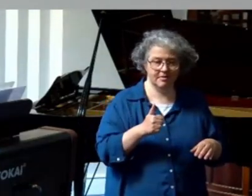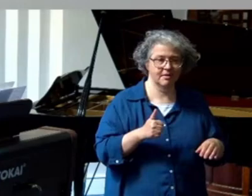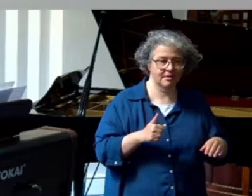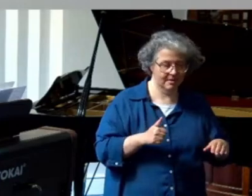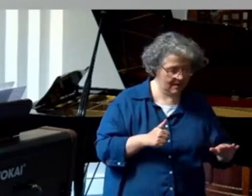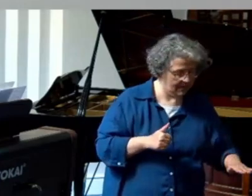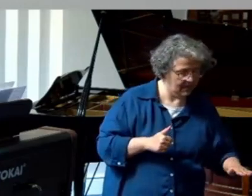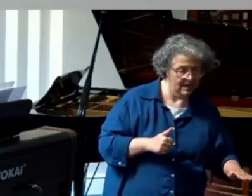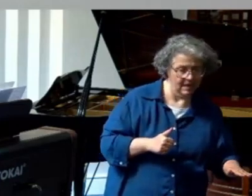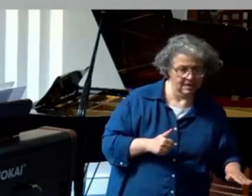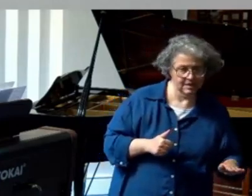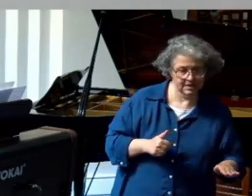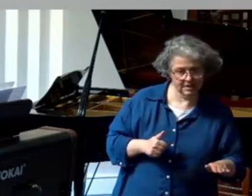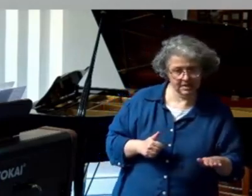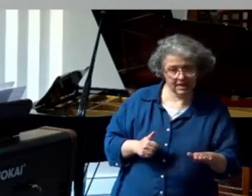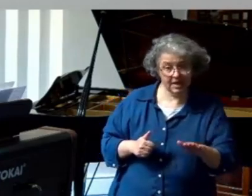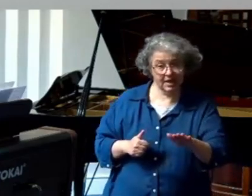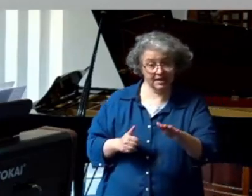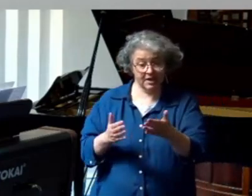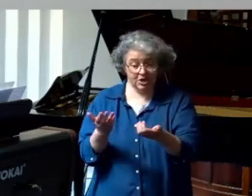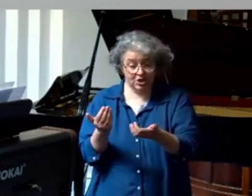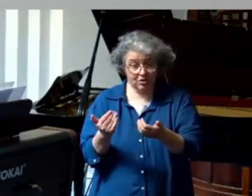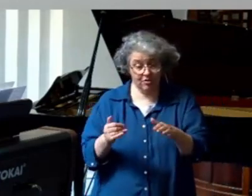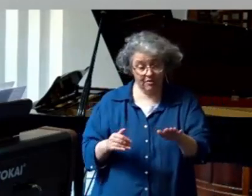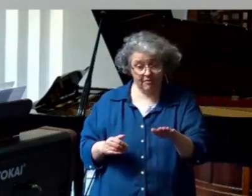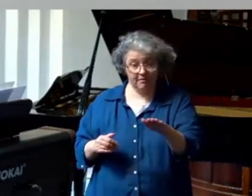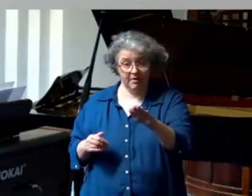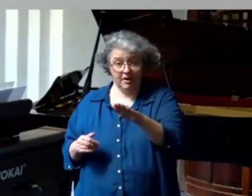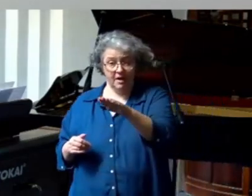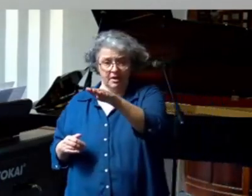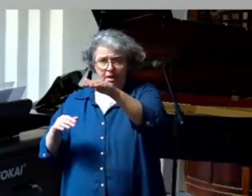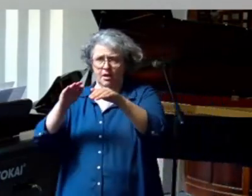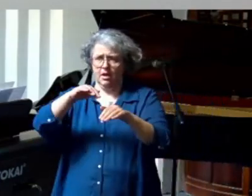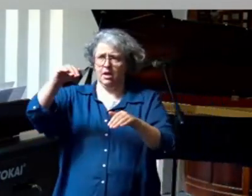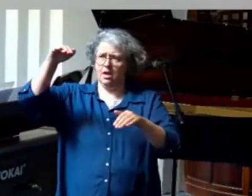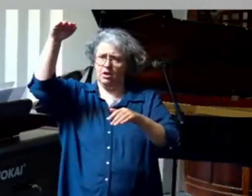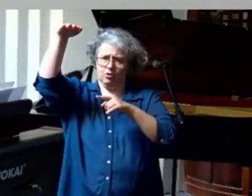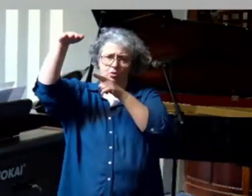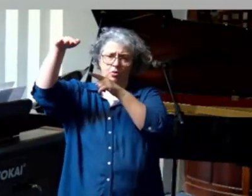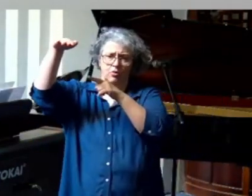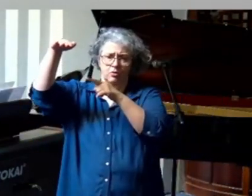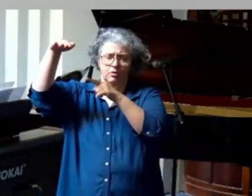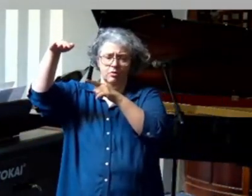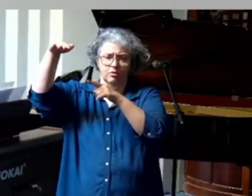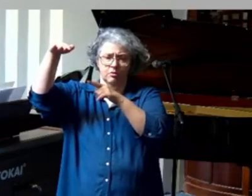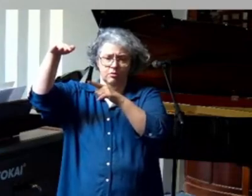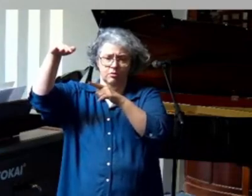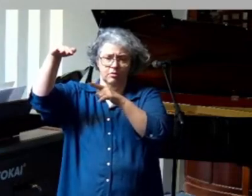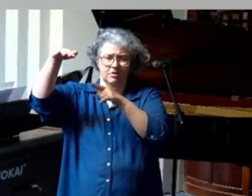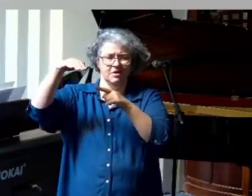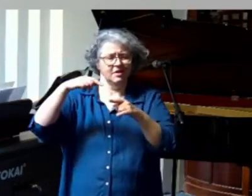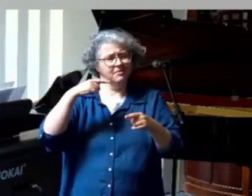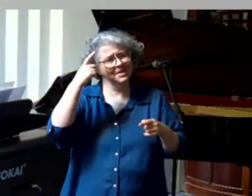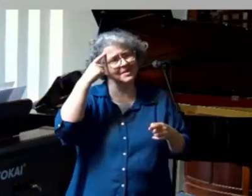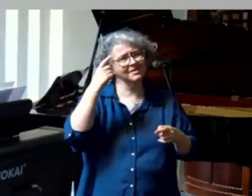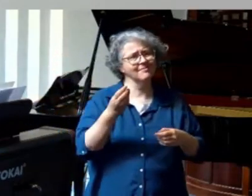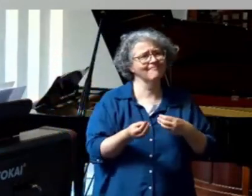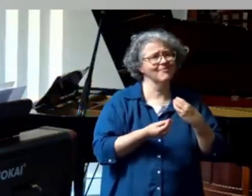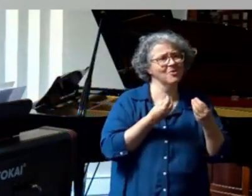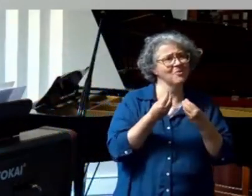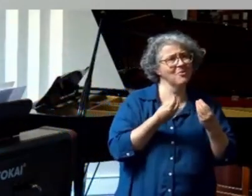jovem, chegando à fase adulta, será que a gente consegue fazer uma análise de como foi a nossa